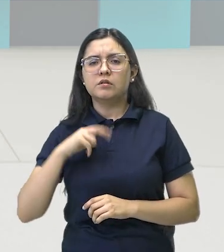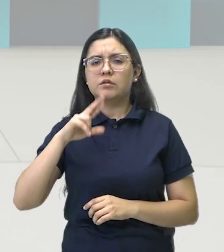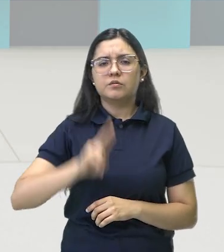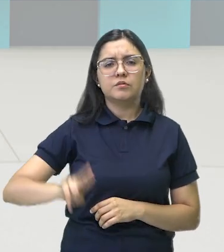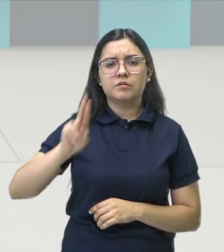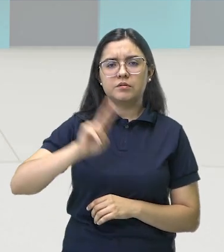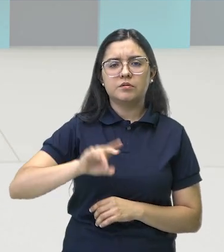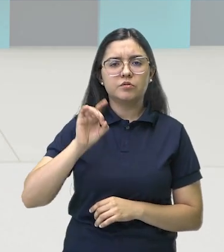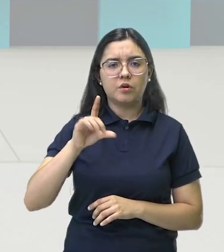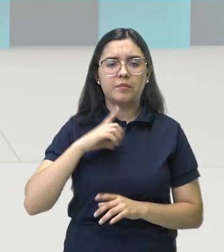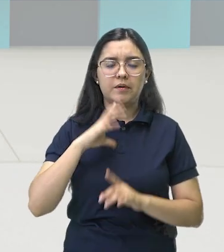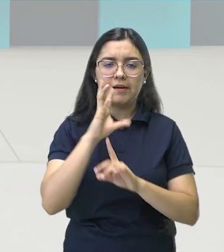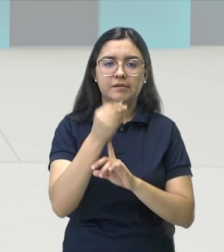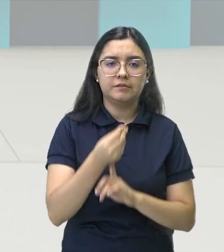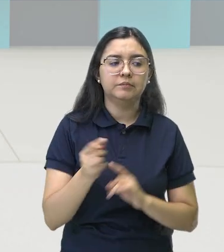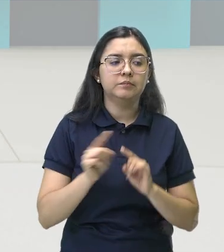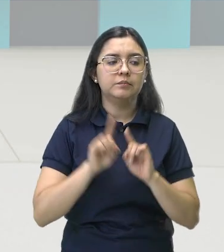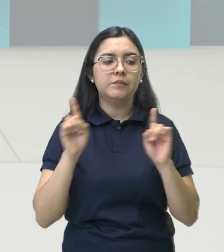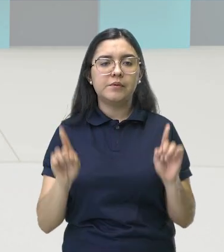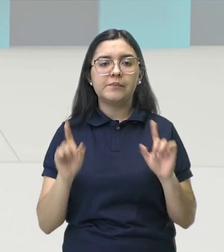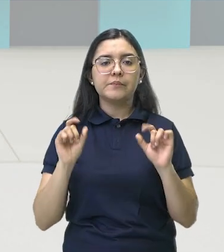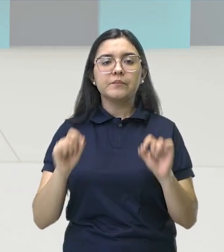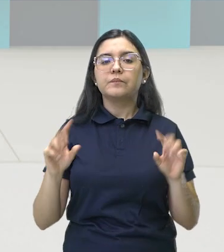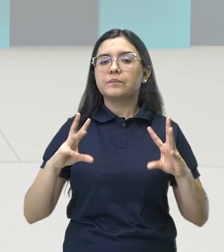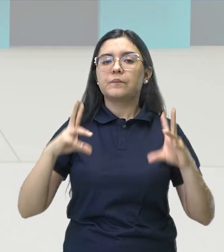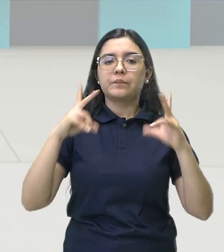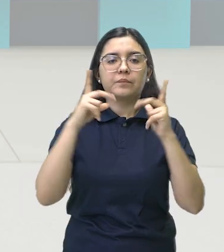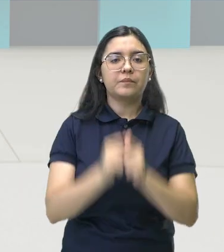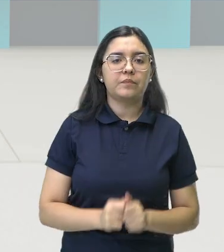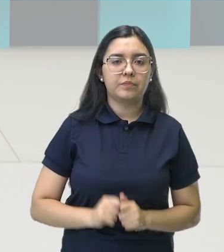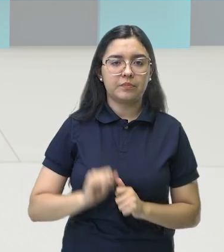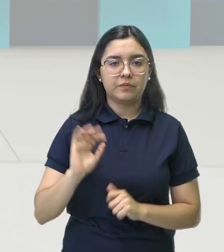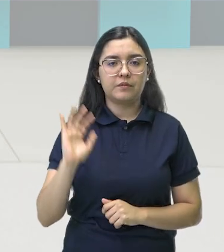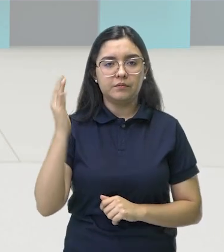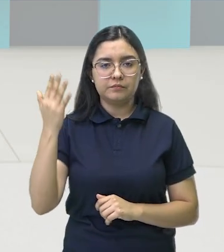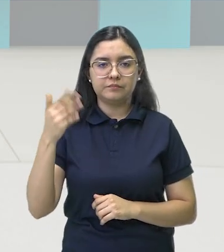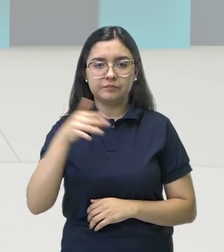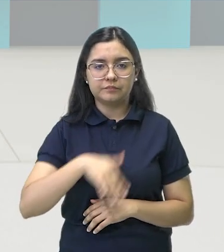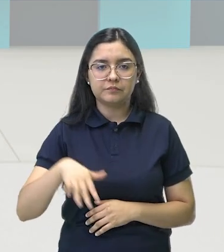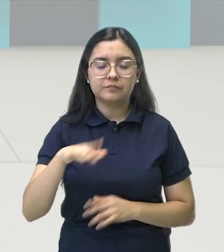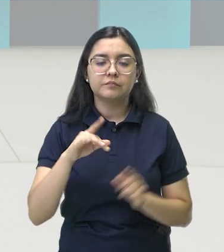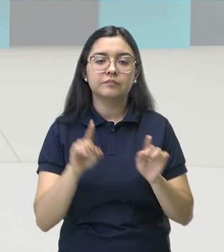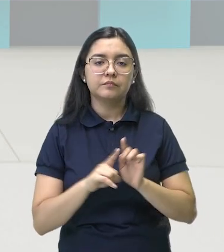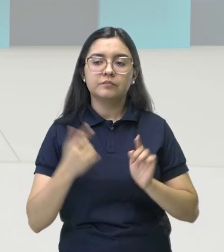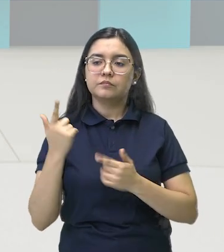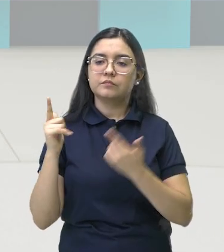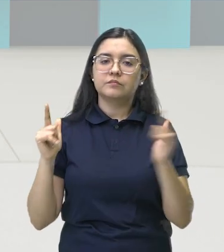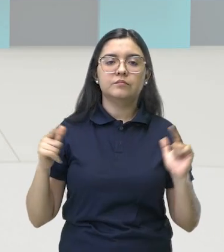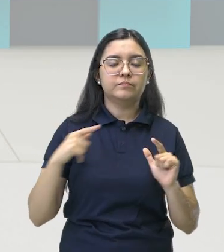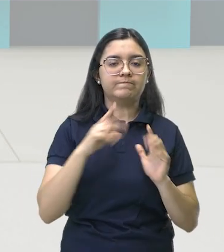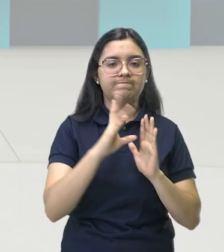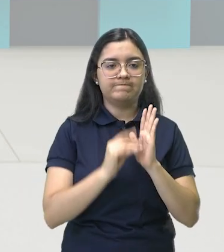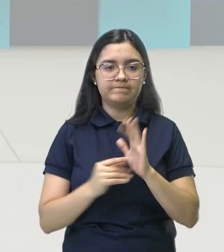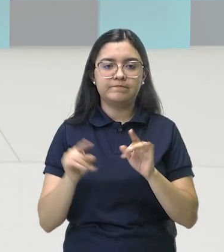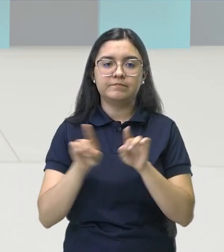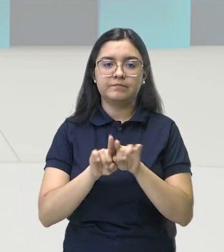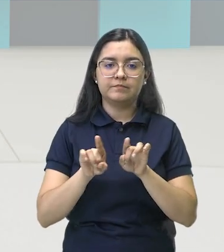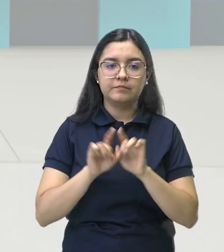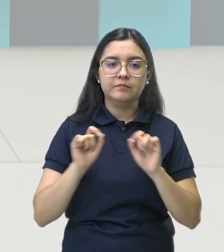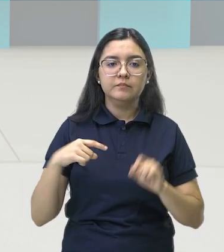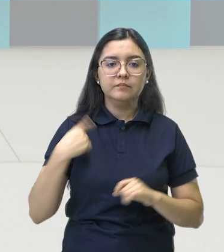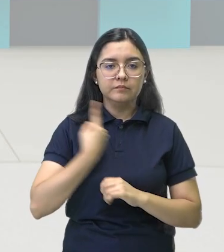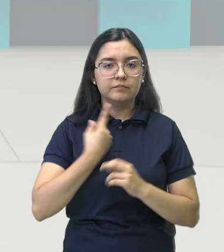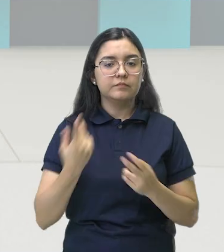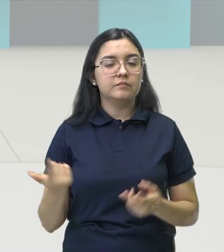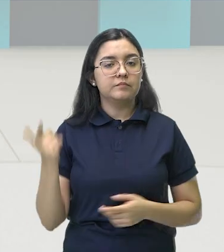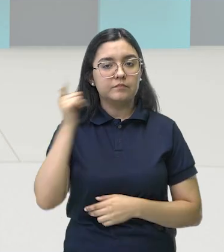nossa arte, mas sim para tudo ao nosso redor e para todos os outros conteúdos. Conseguimos